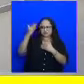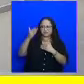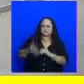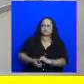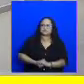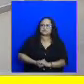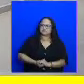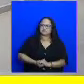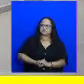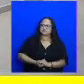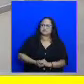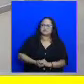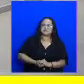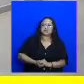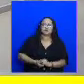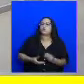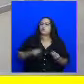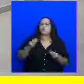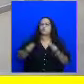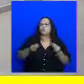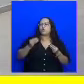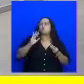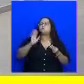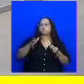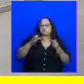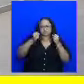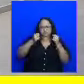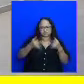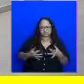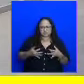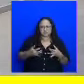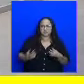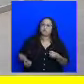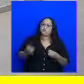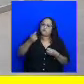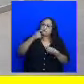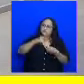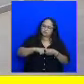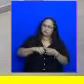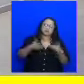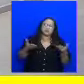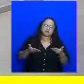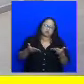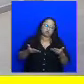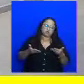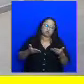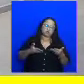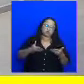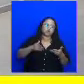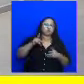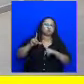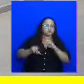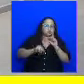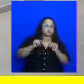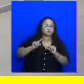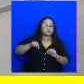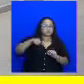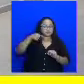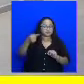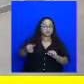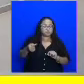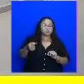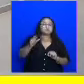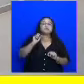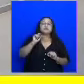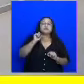pelas confirmações. Como eu havia dito anteriormente, nós vamos recarregar agora o globo os números sorteados, para aí sim sortearmos